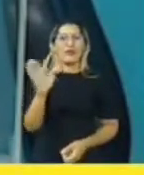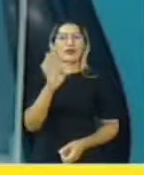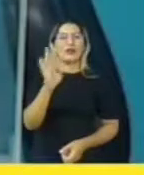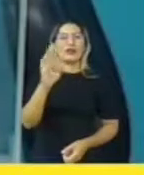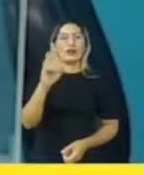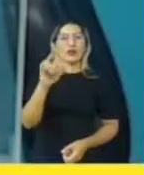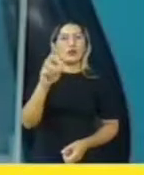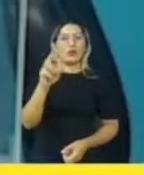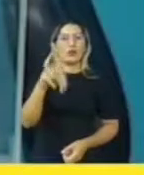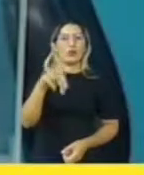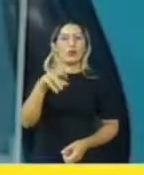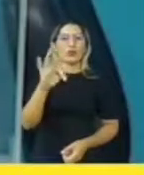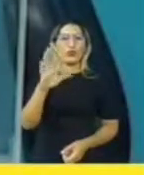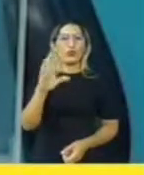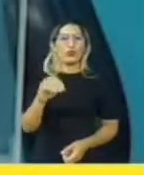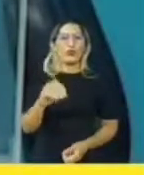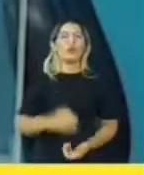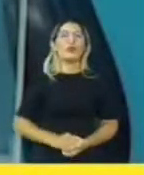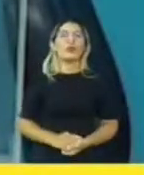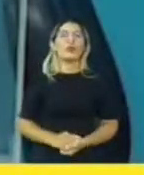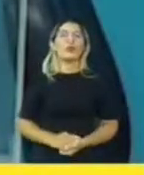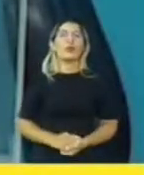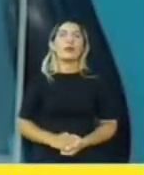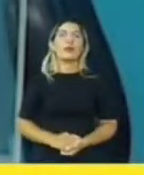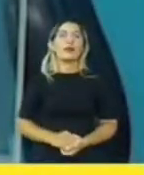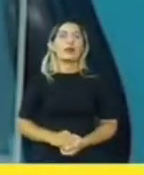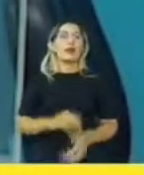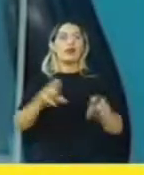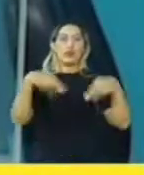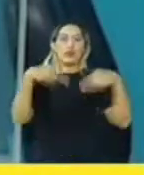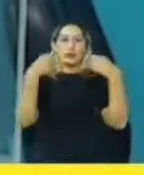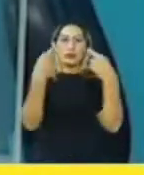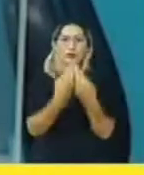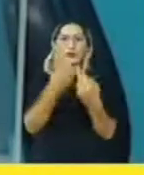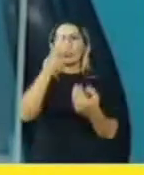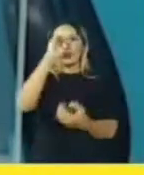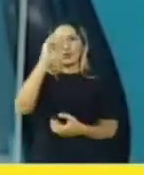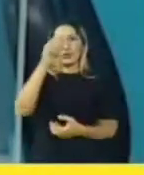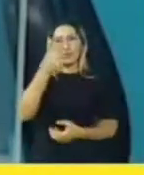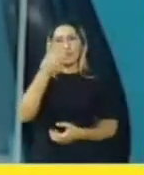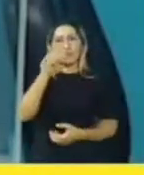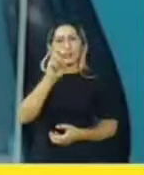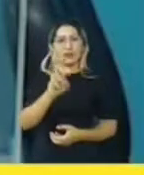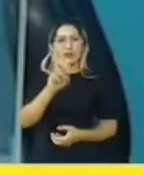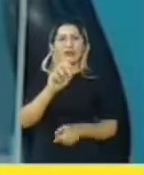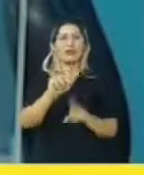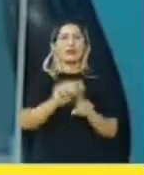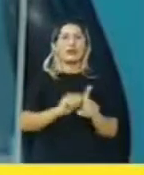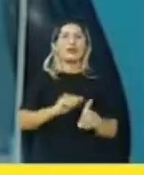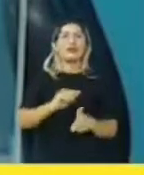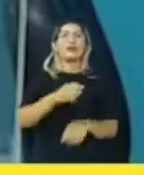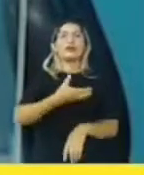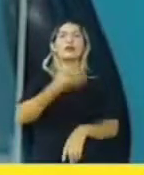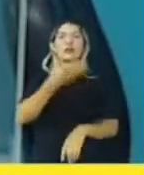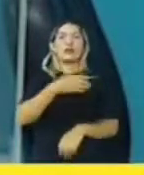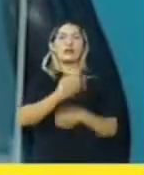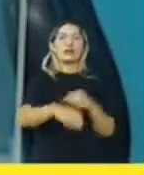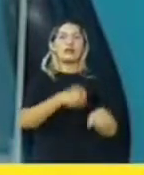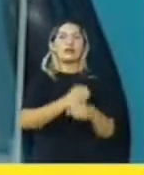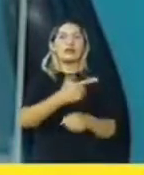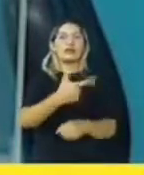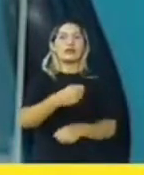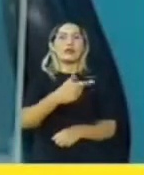de Maria na sessão ordinária em formato híbrido do dia15 de dezembro do corrente ano